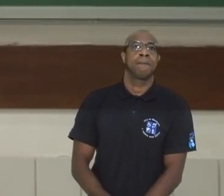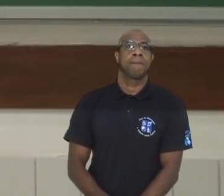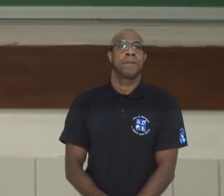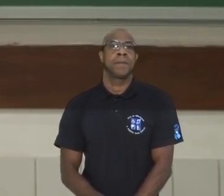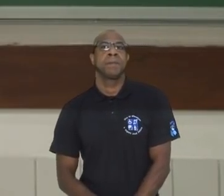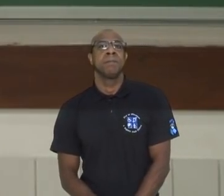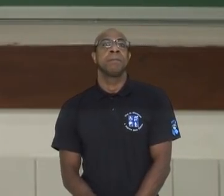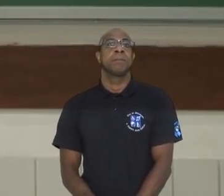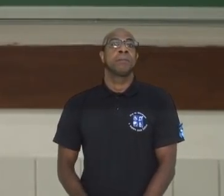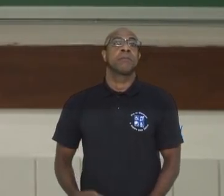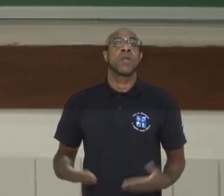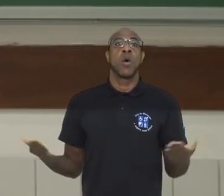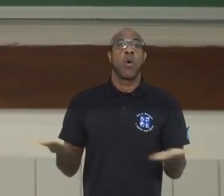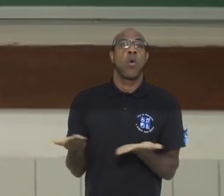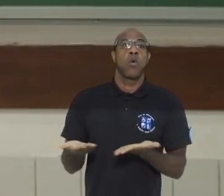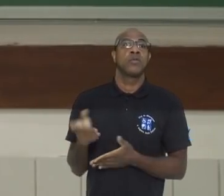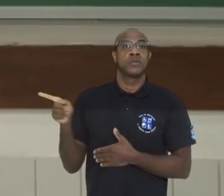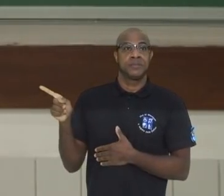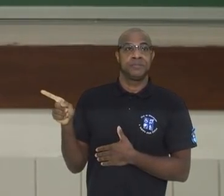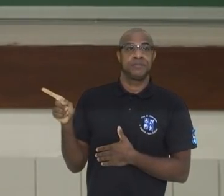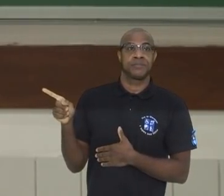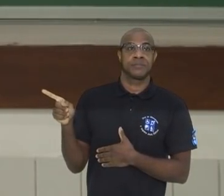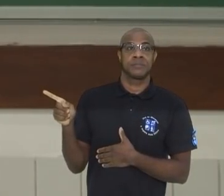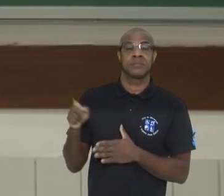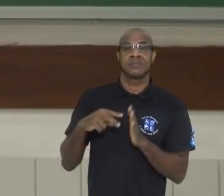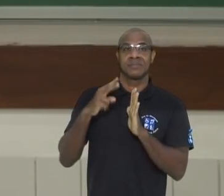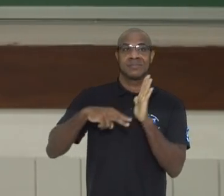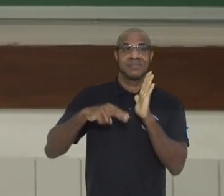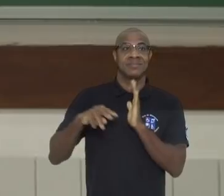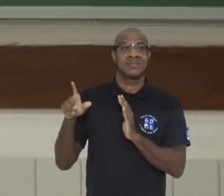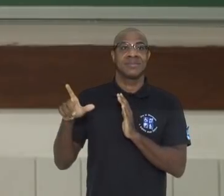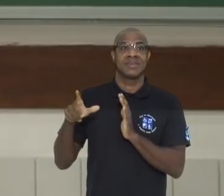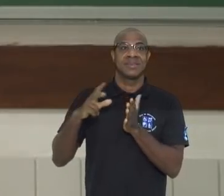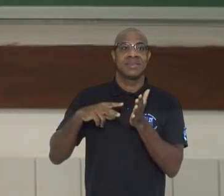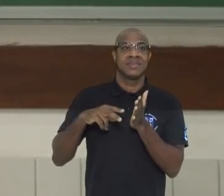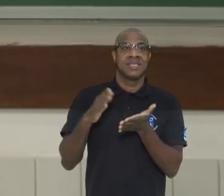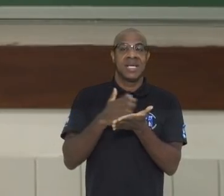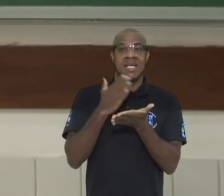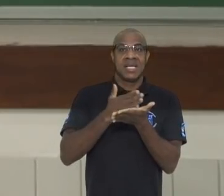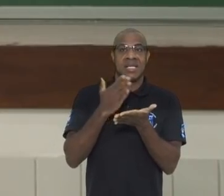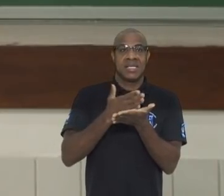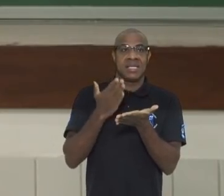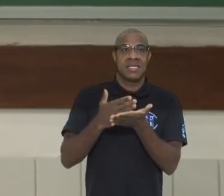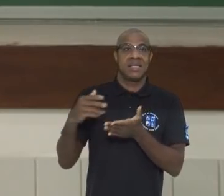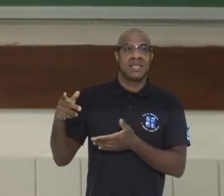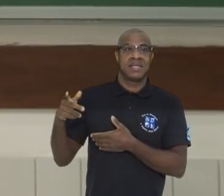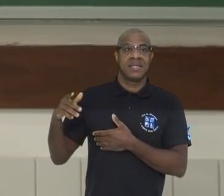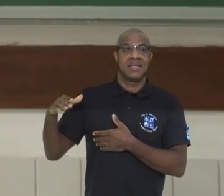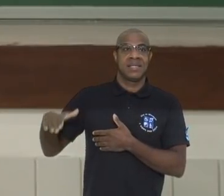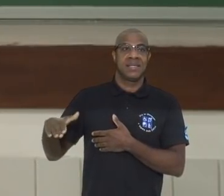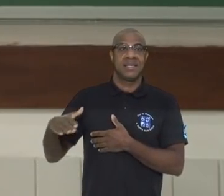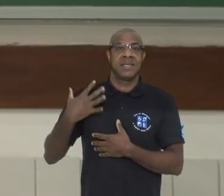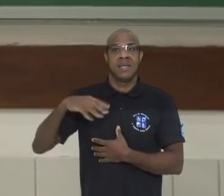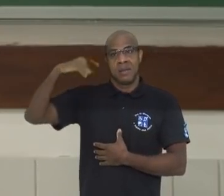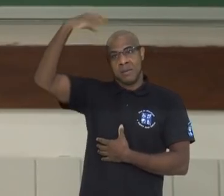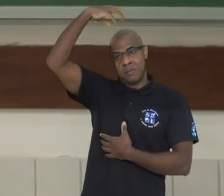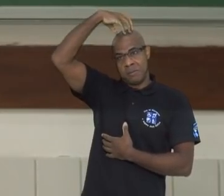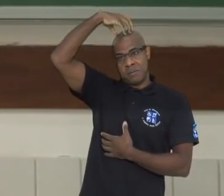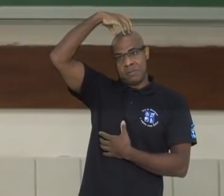Então, hoje nós trabalhamos com a leitura do Pequeno Príncipe, do Antoine